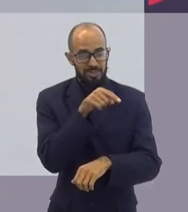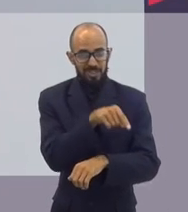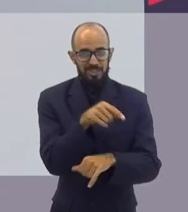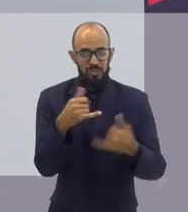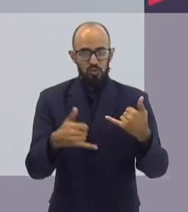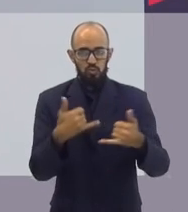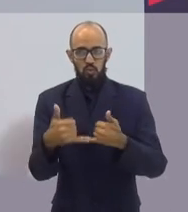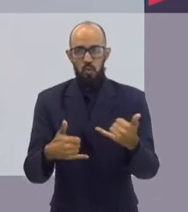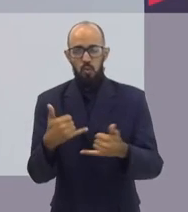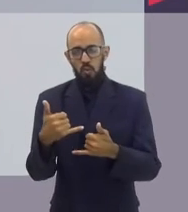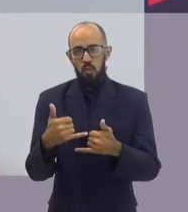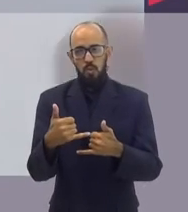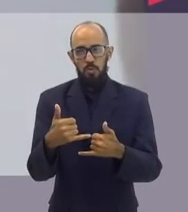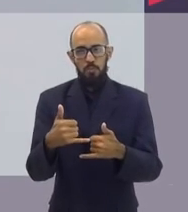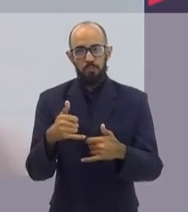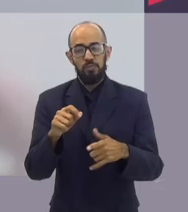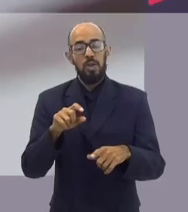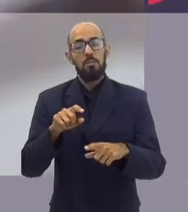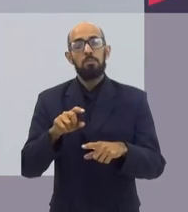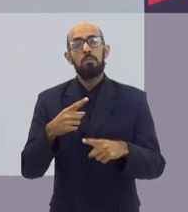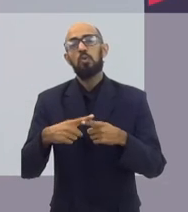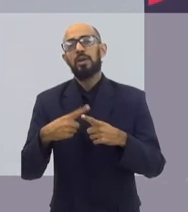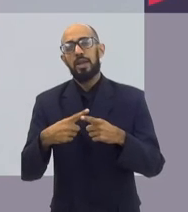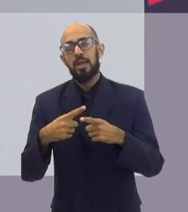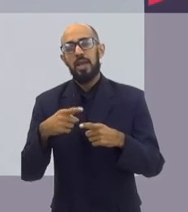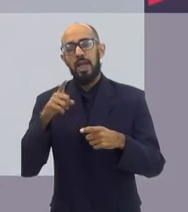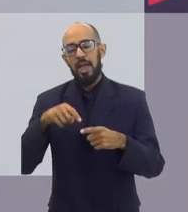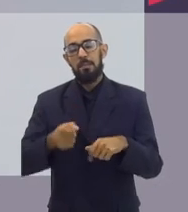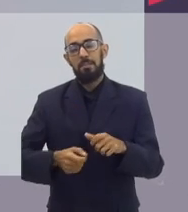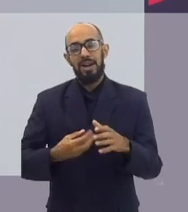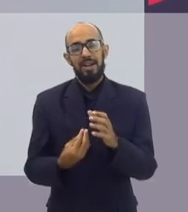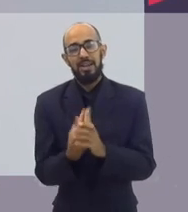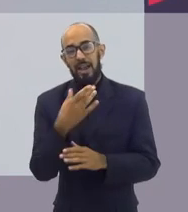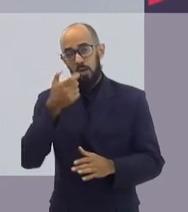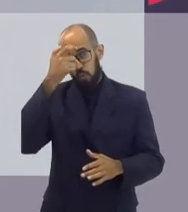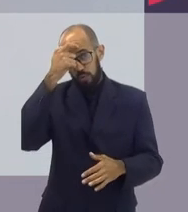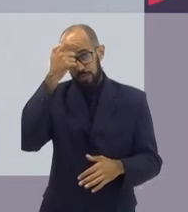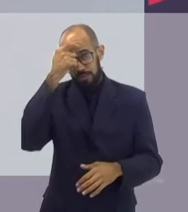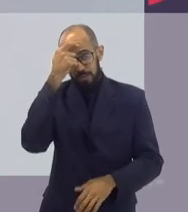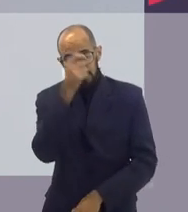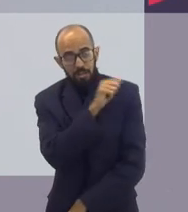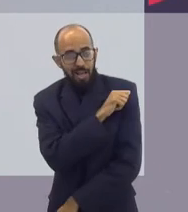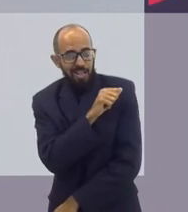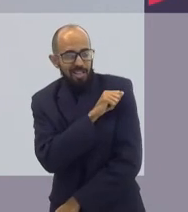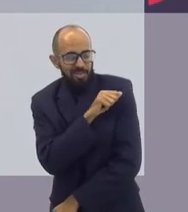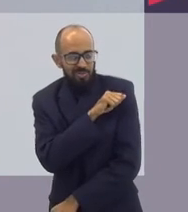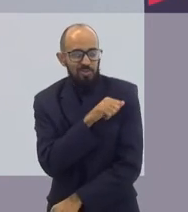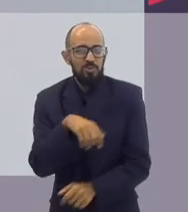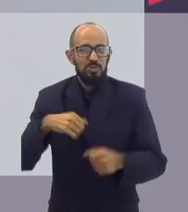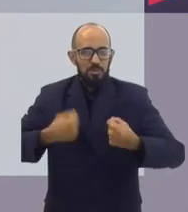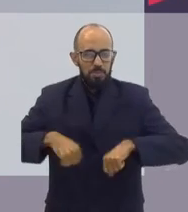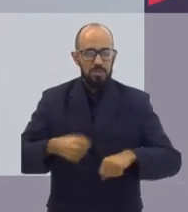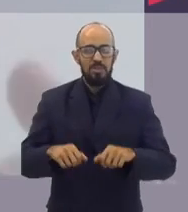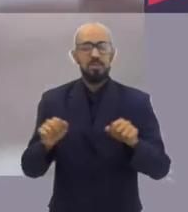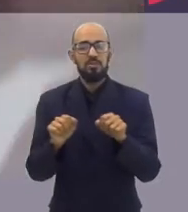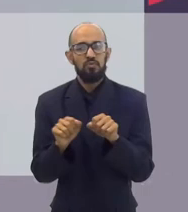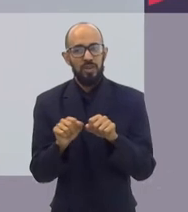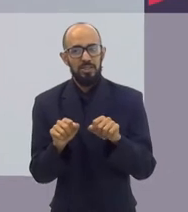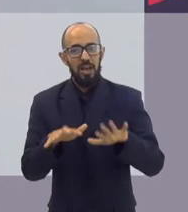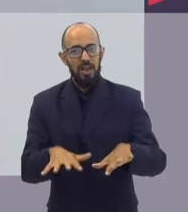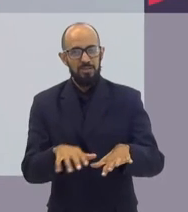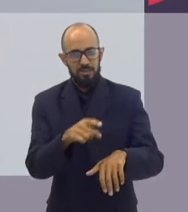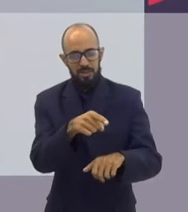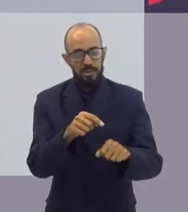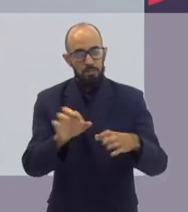esse jogo, né? Justamente para acelerar a conscientização dos nossos alunos sobre esse processo,